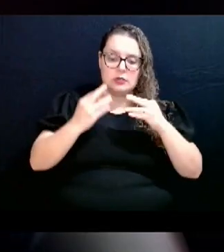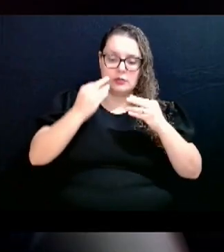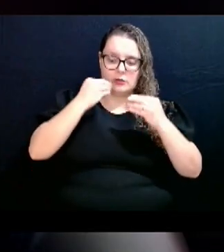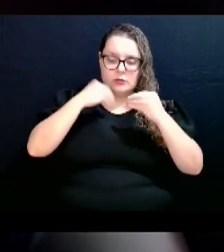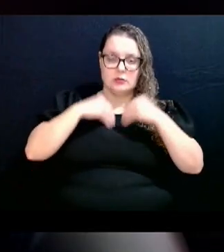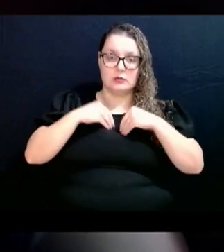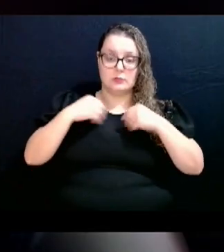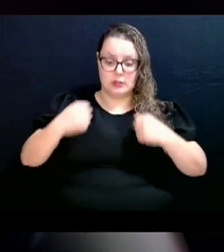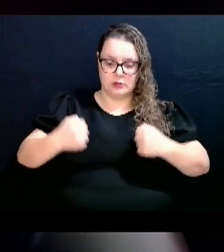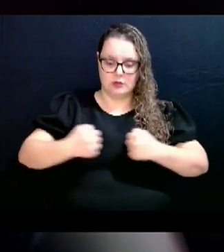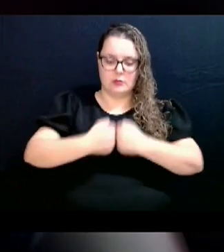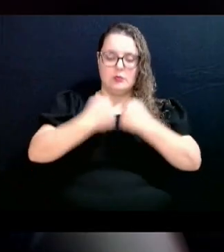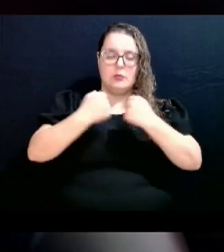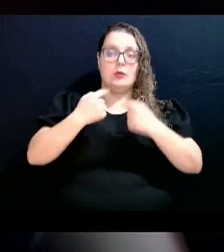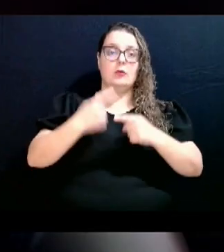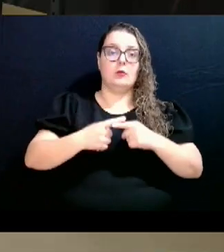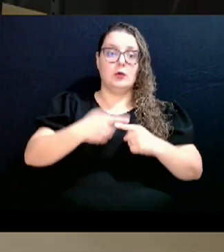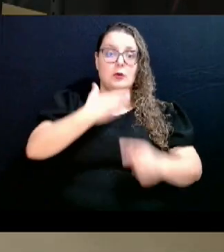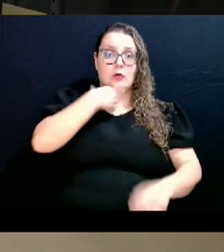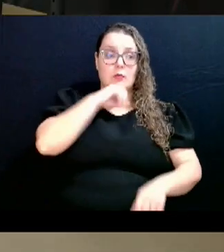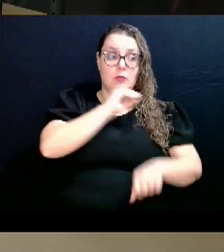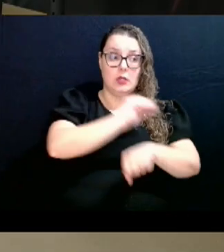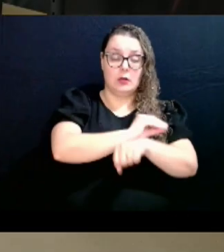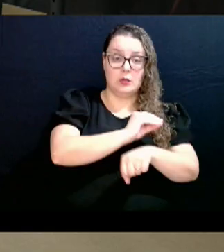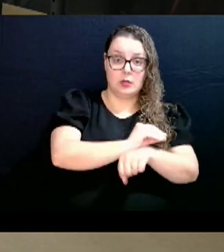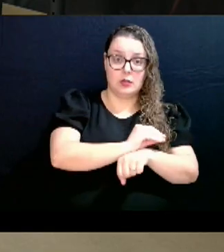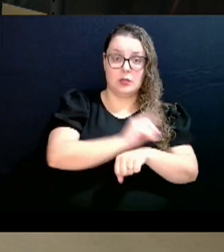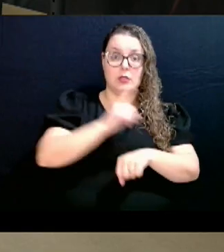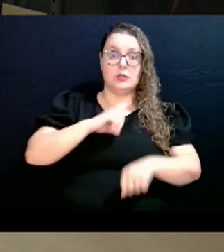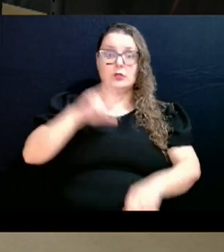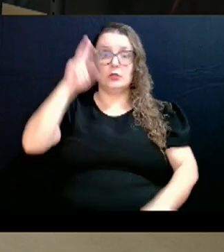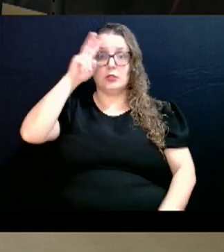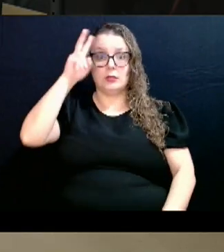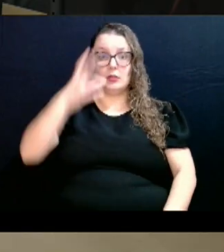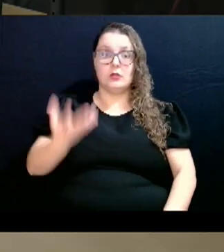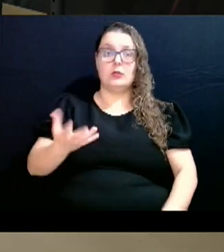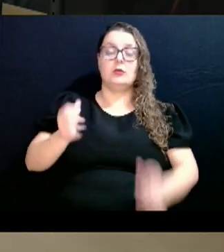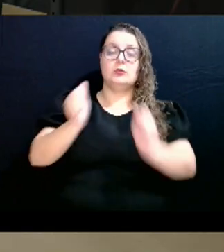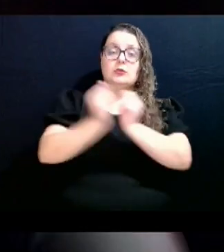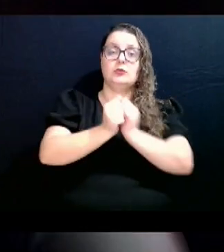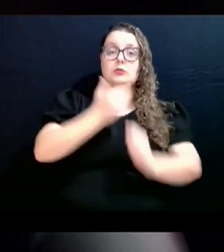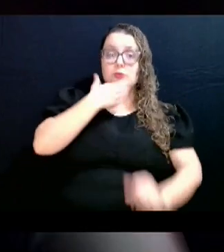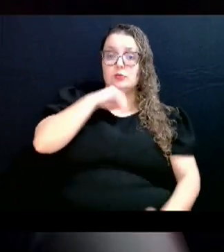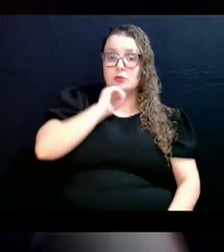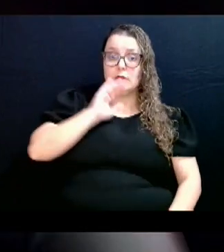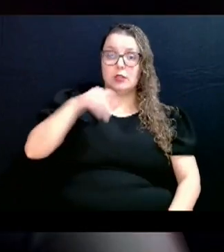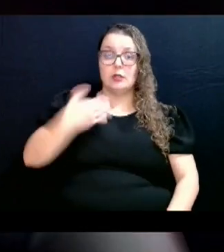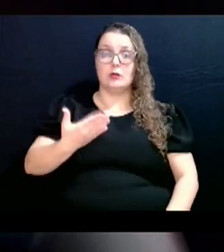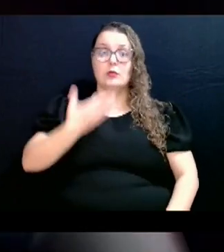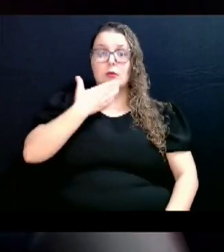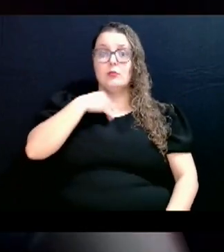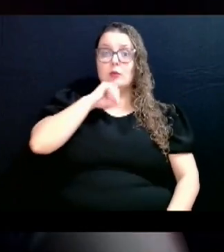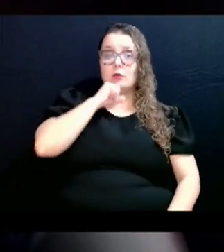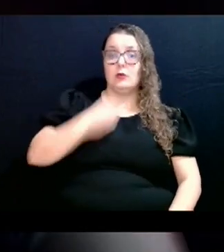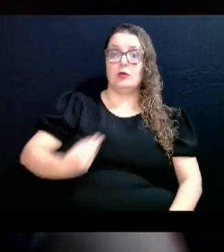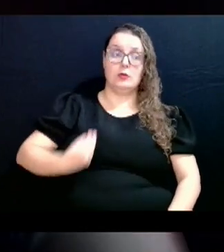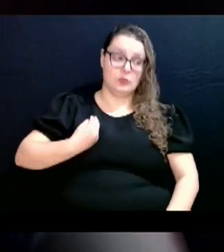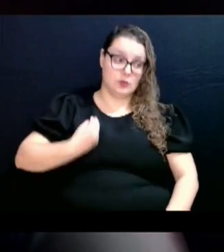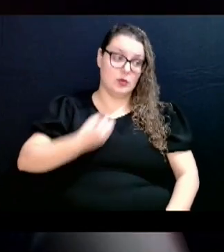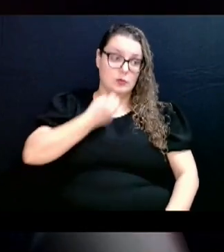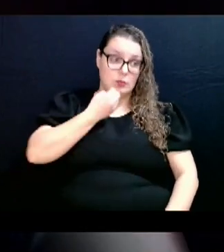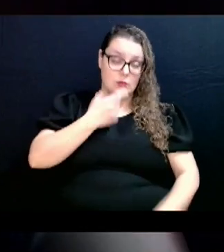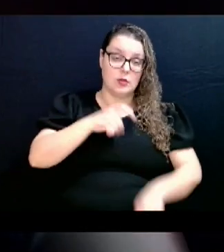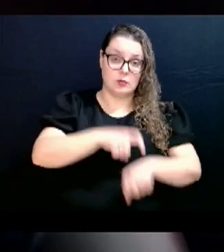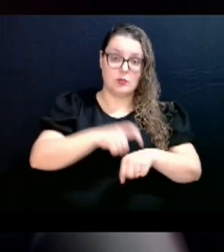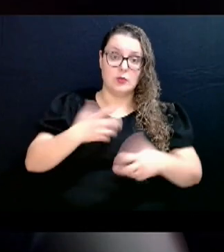porque o pai cuidava. Ela tinha as lembranças, ela estava com o pai, e quando ela estava com o pai, ela vivia momentos bons, porque ela ficava